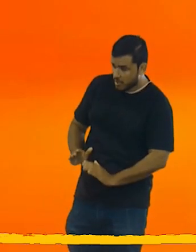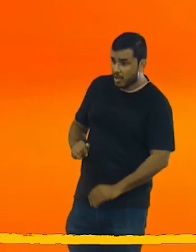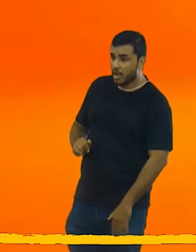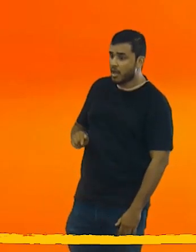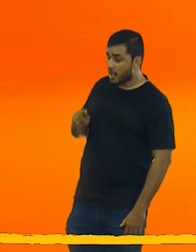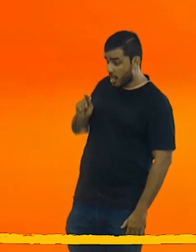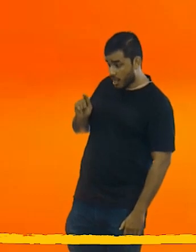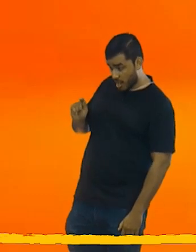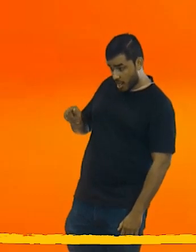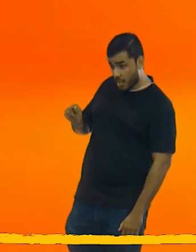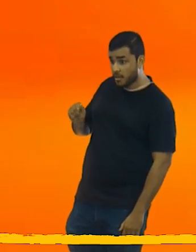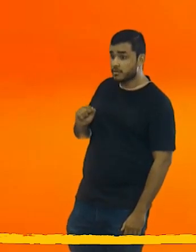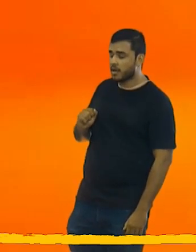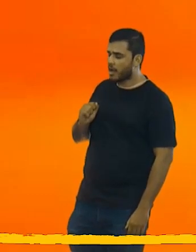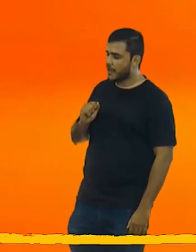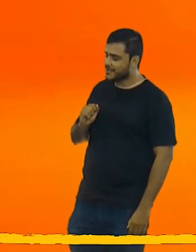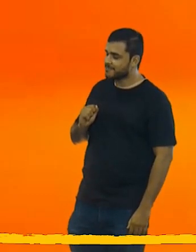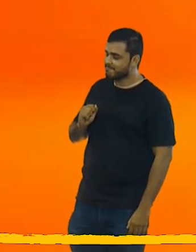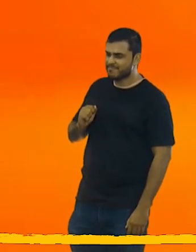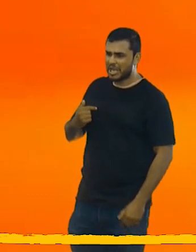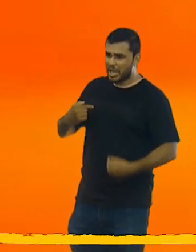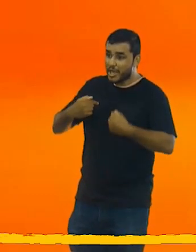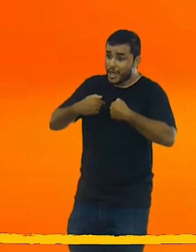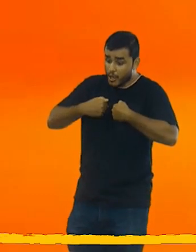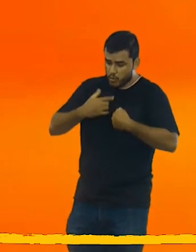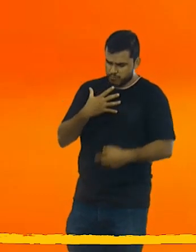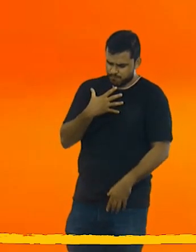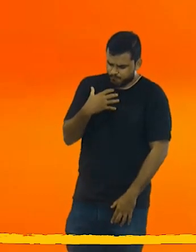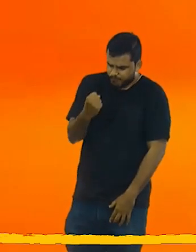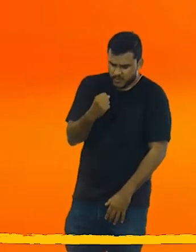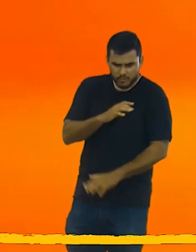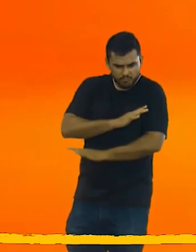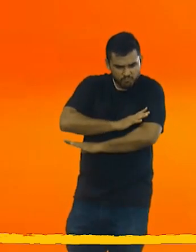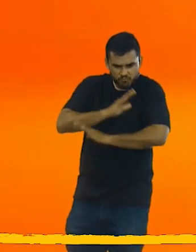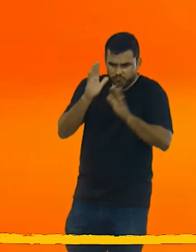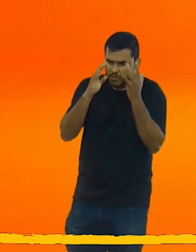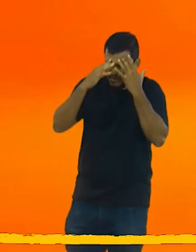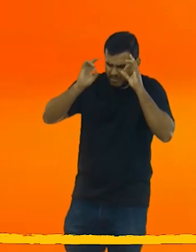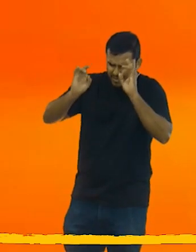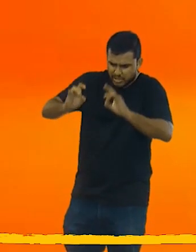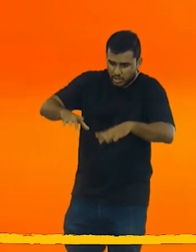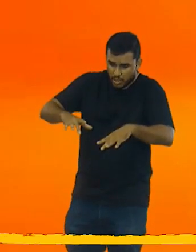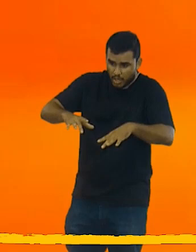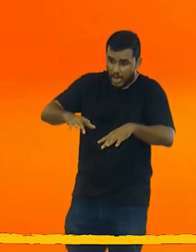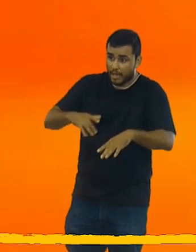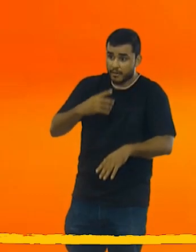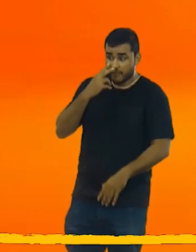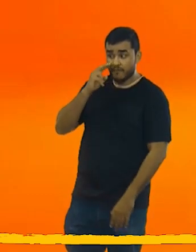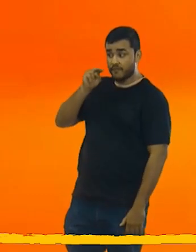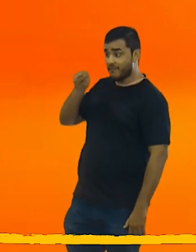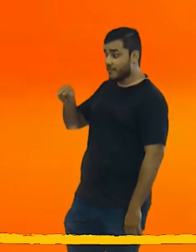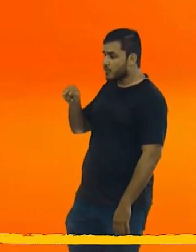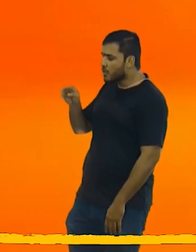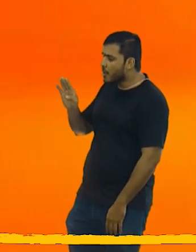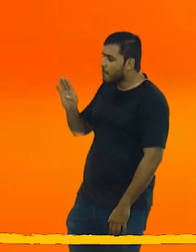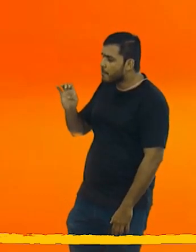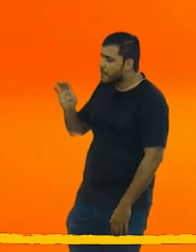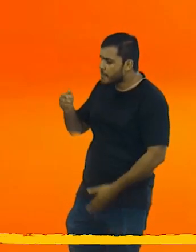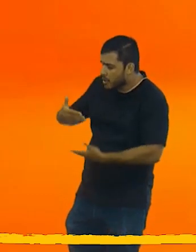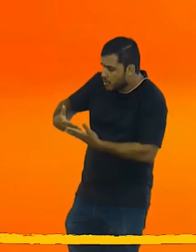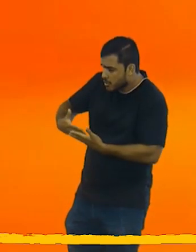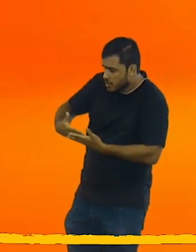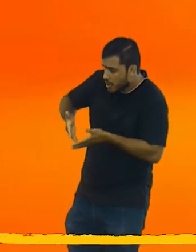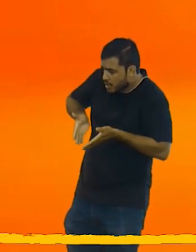naquela criança, ele se renova. E o que antes era morte, se converte